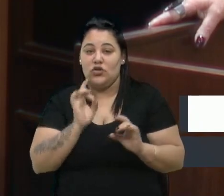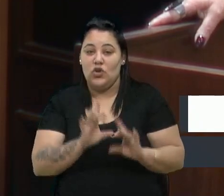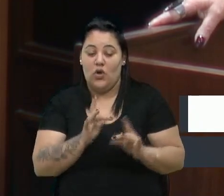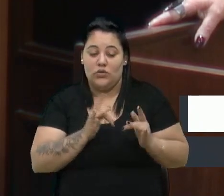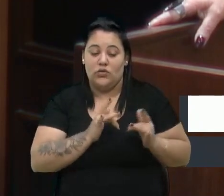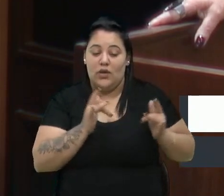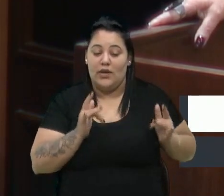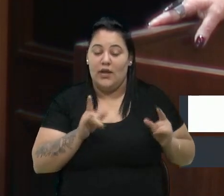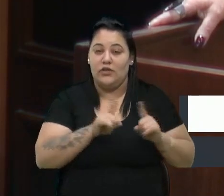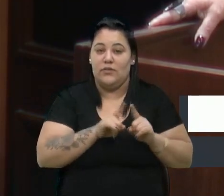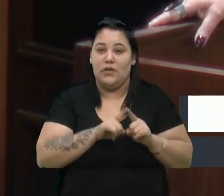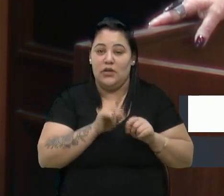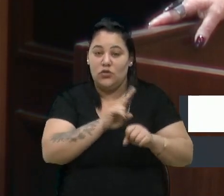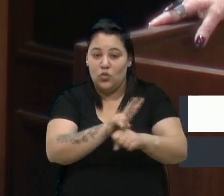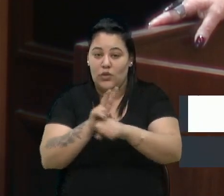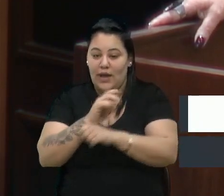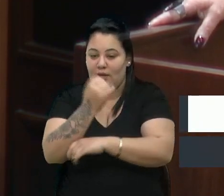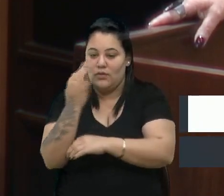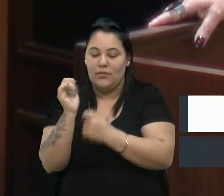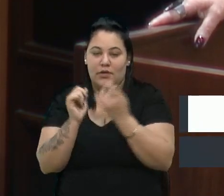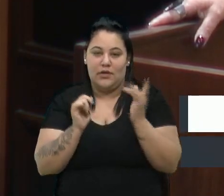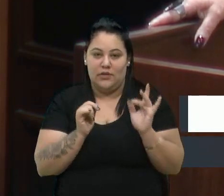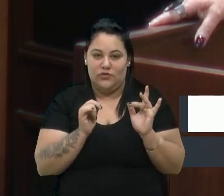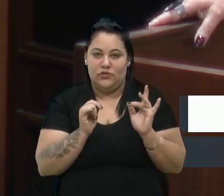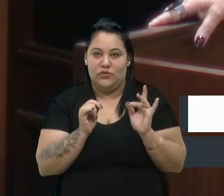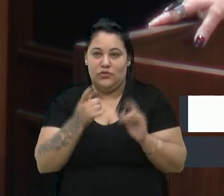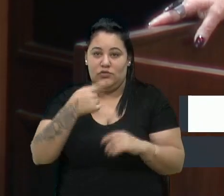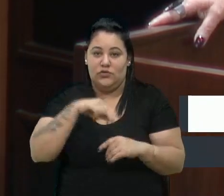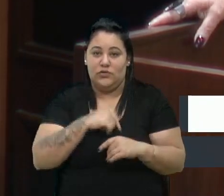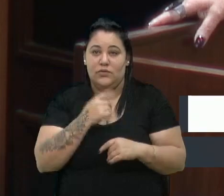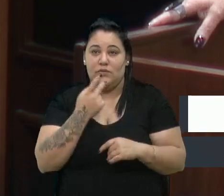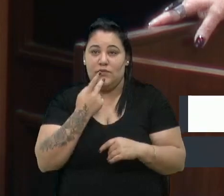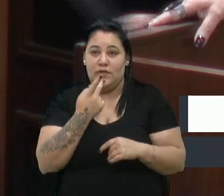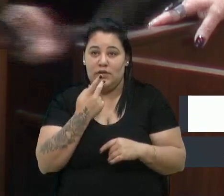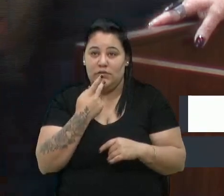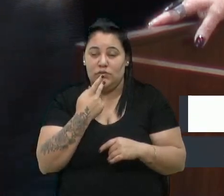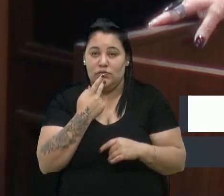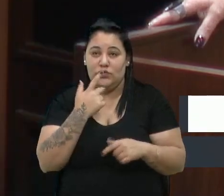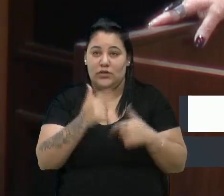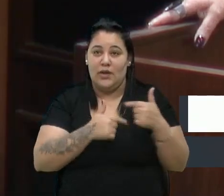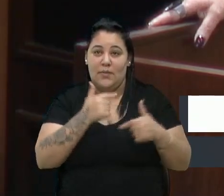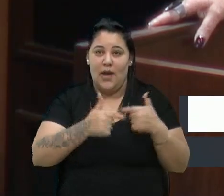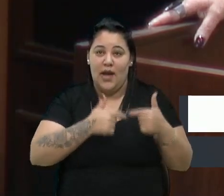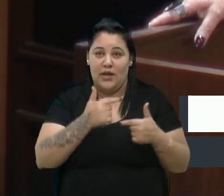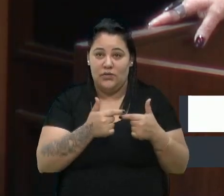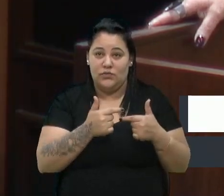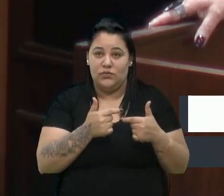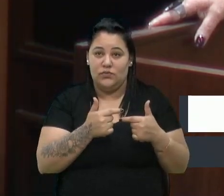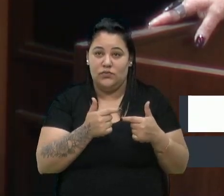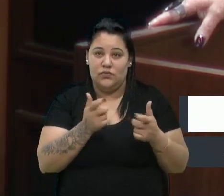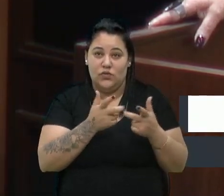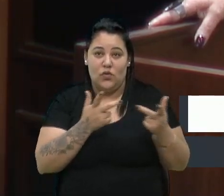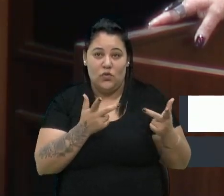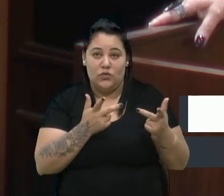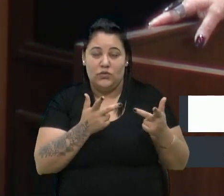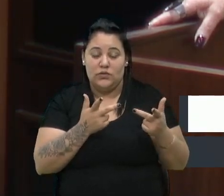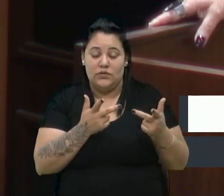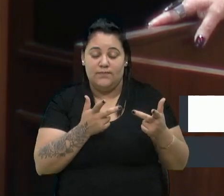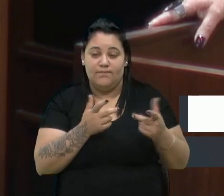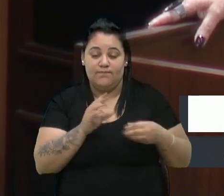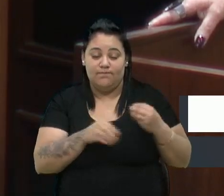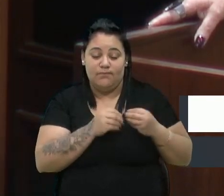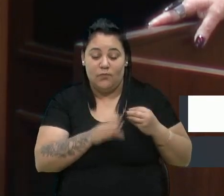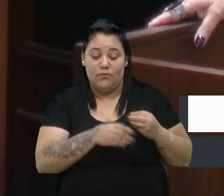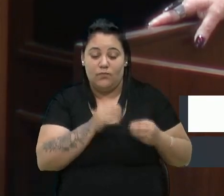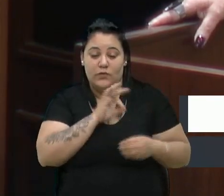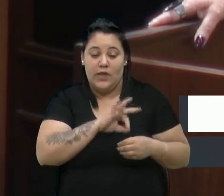solidariedade e do cuidado ao ambiente. A gente está falando de emprego, de geração de renda no